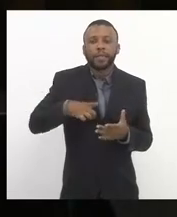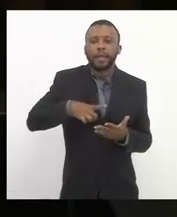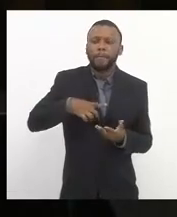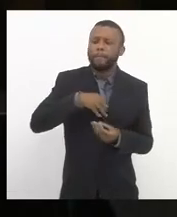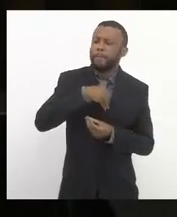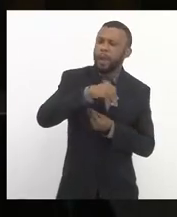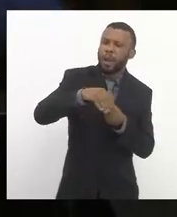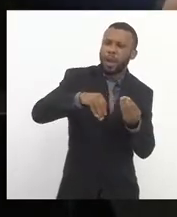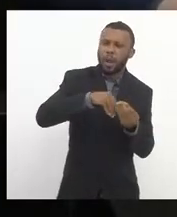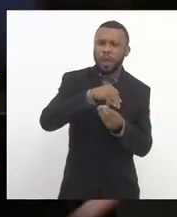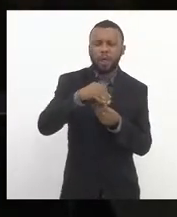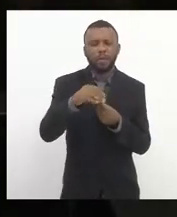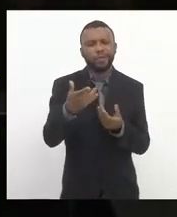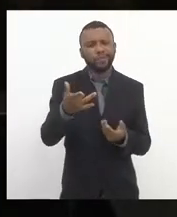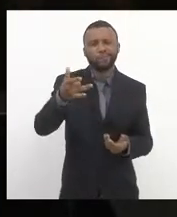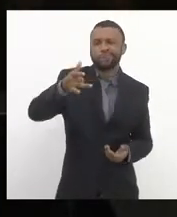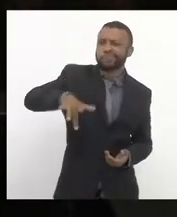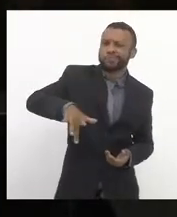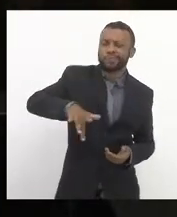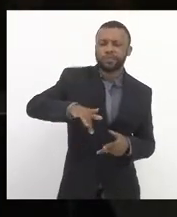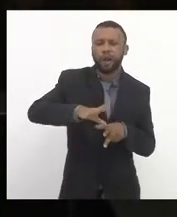mar de lama de corrupção.